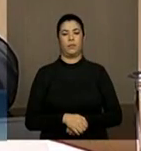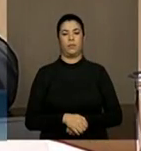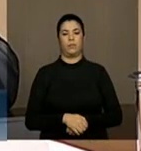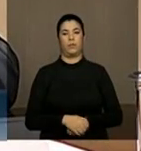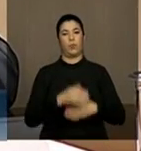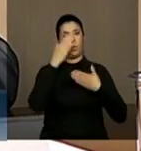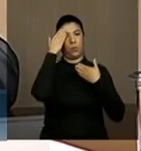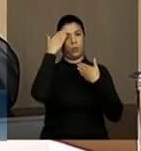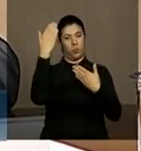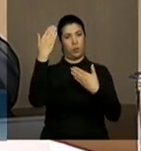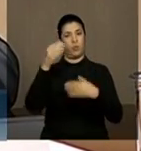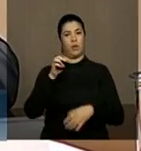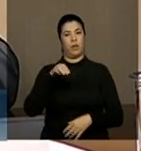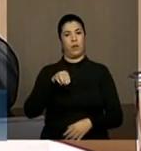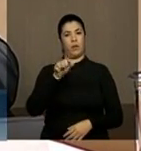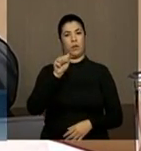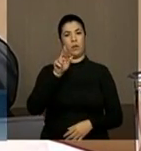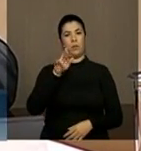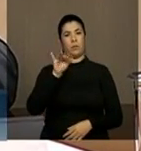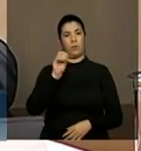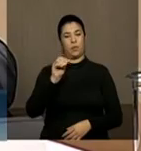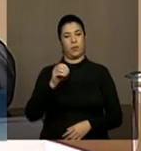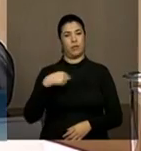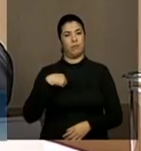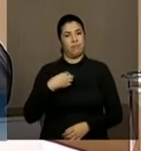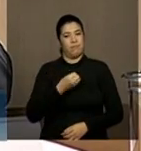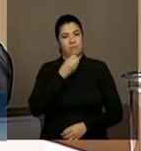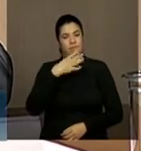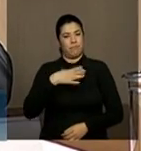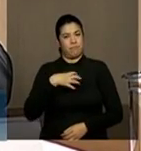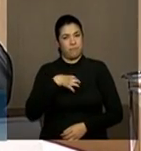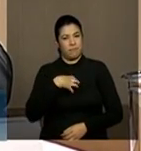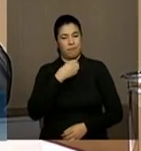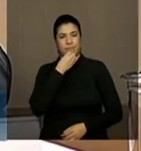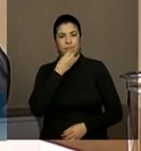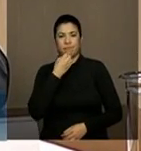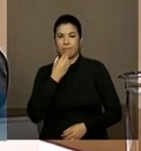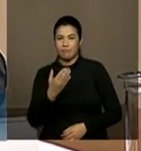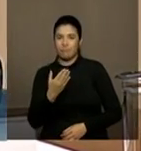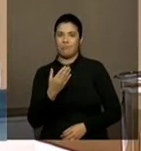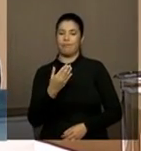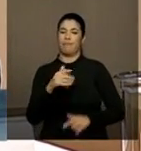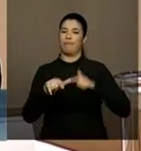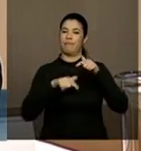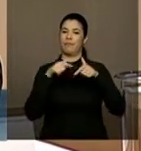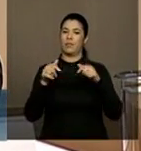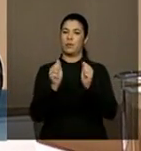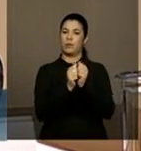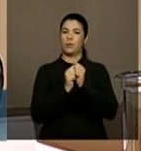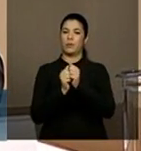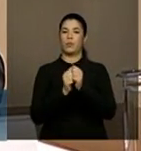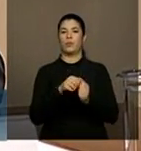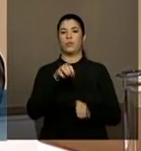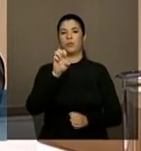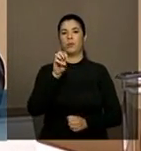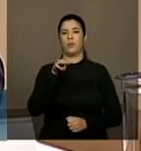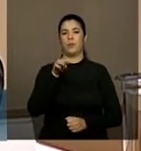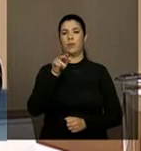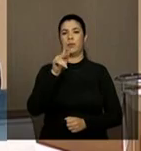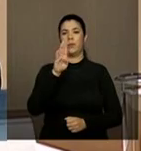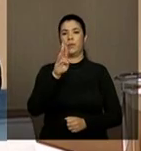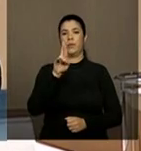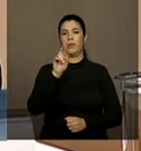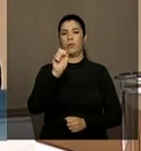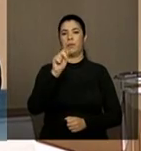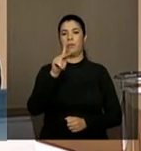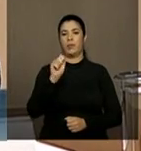Obrigado, Maurício. Assim, para nós é um prazer imenso trabalhar com a Embrapa. Nós estamos construindo um ambiente muito bom.